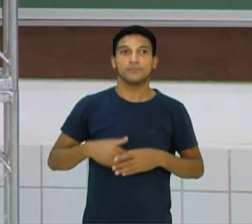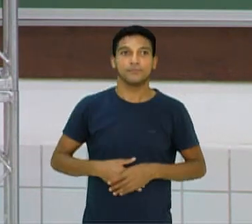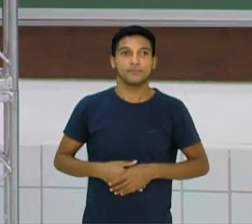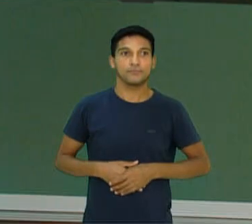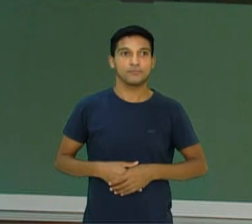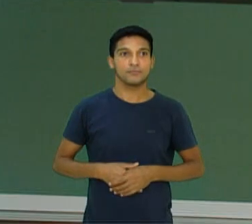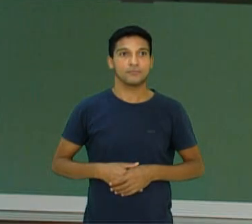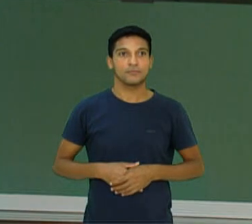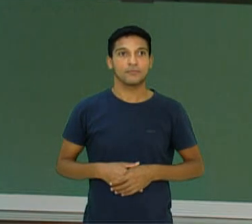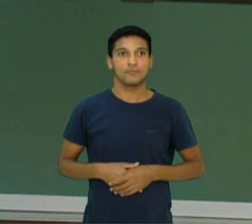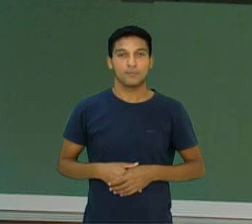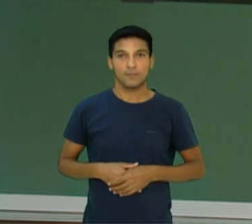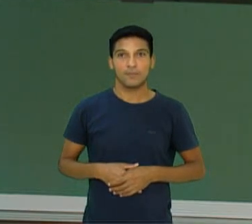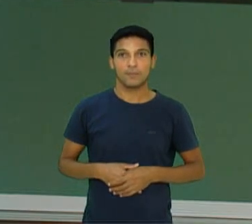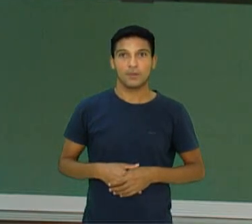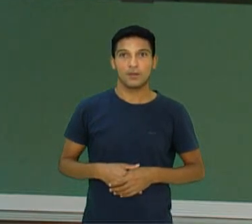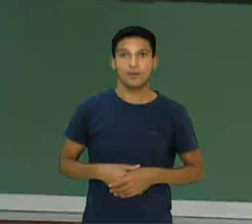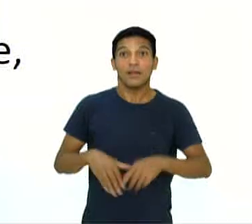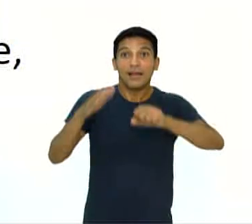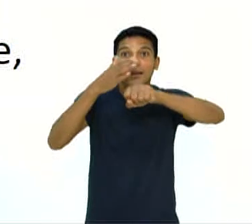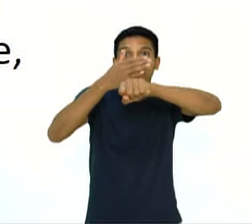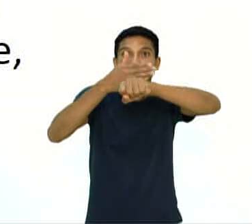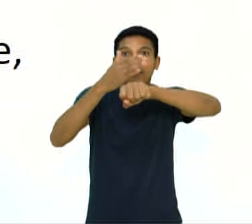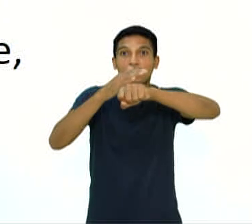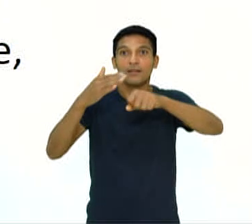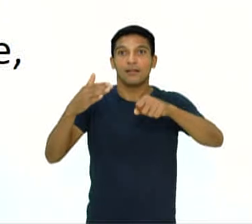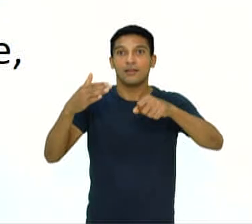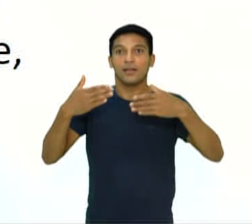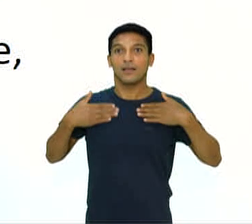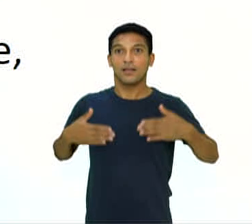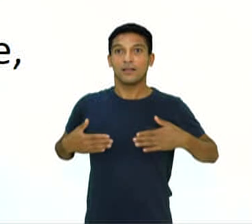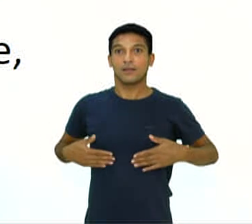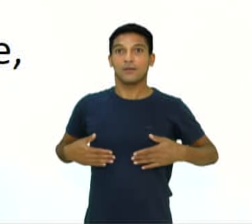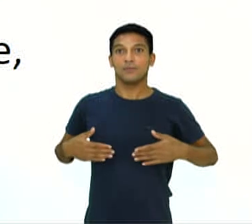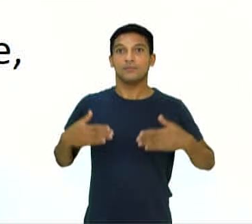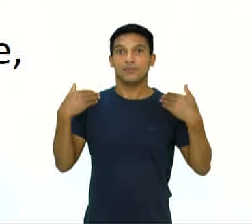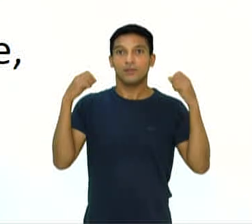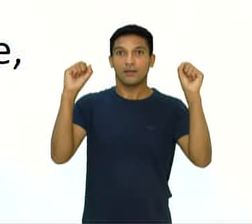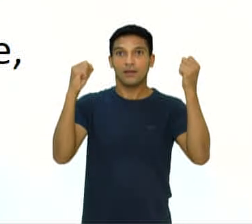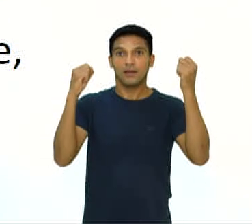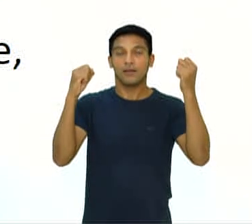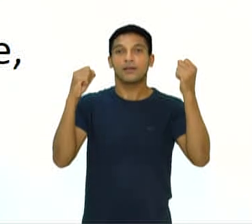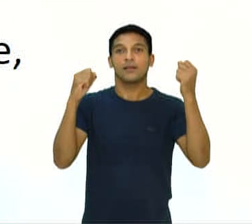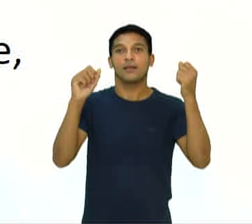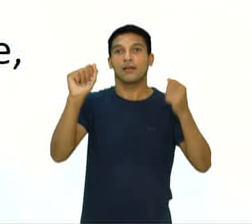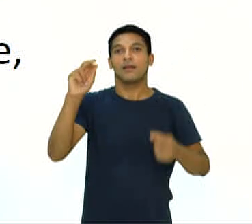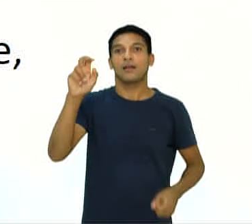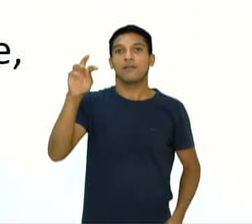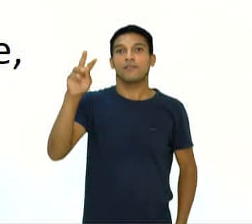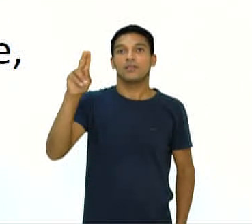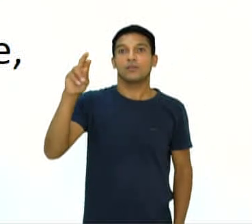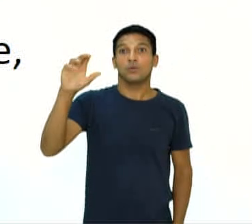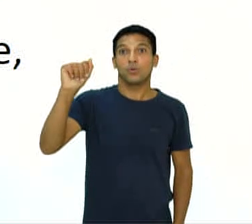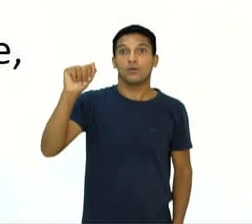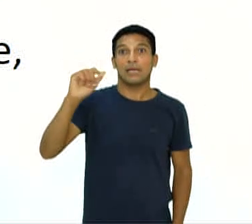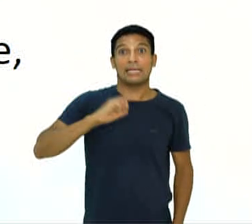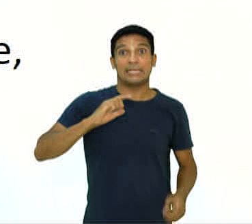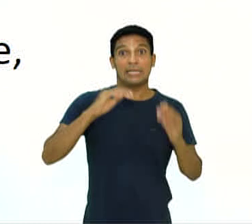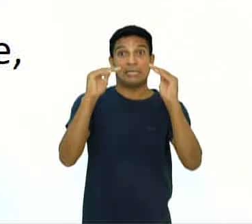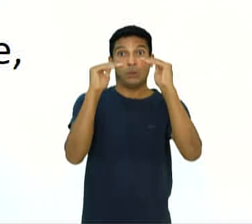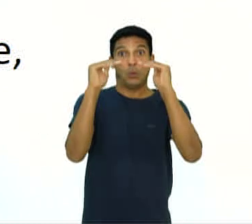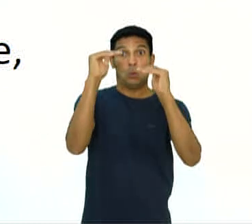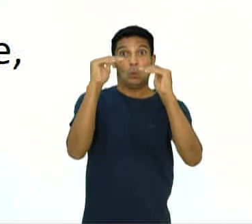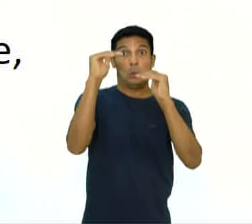delas. As atividades de aventura são definidas como aquelas que envolvem um alto nível de